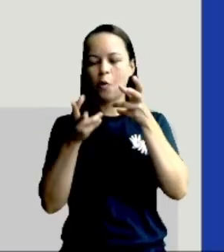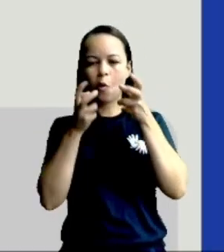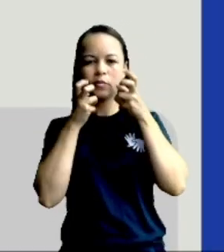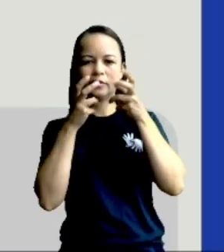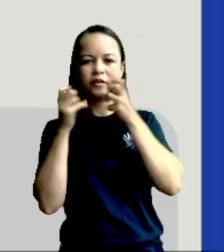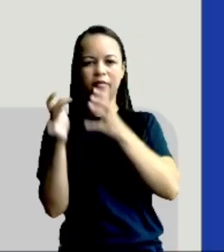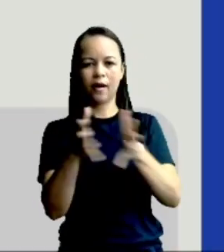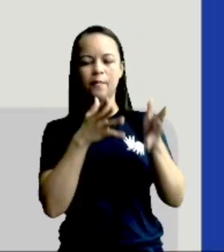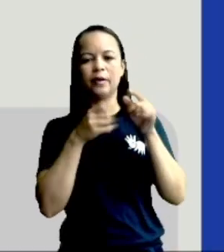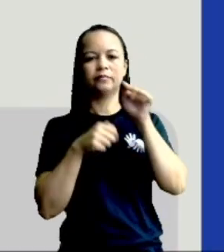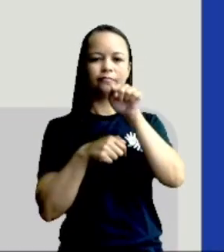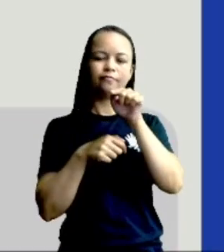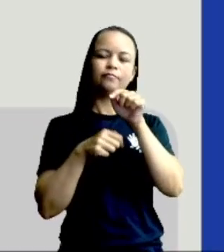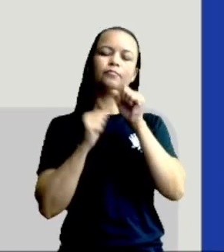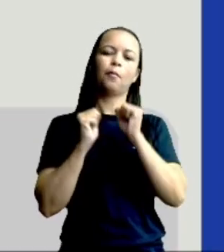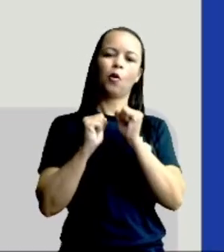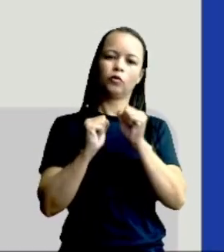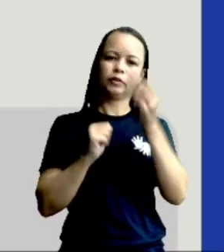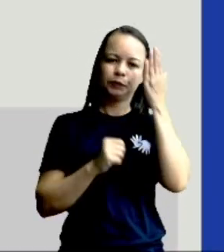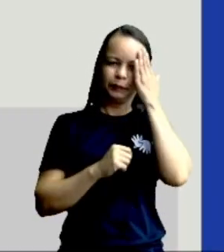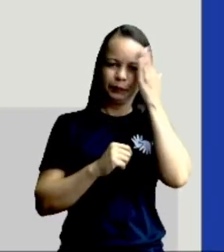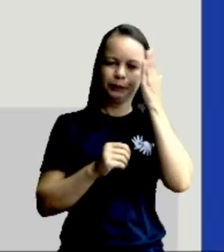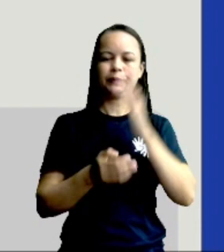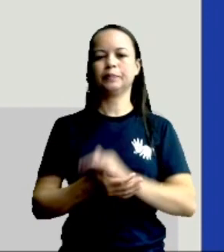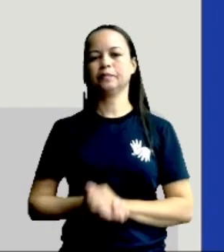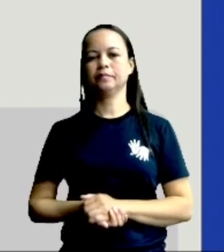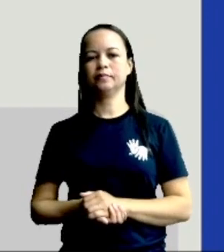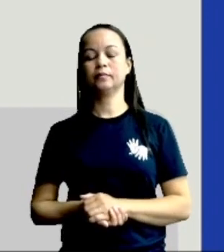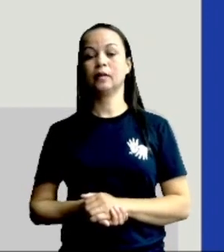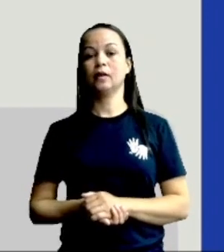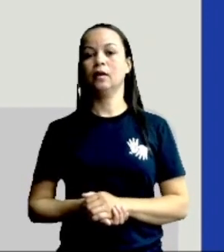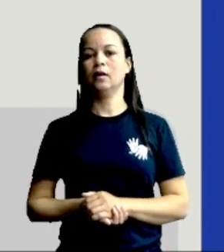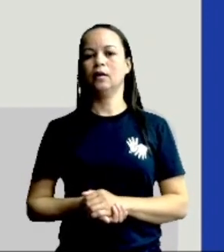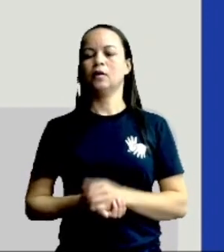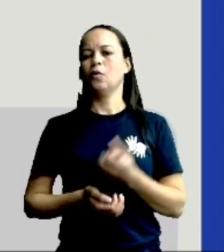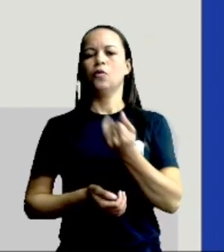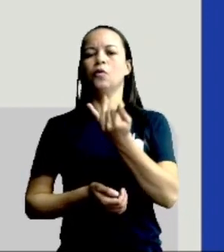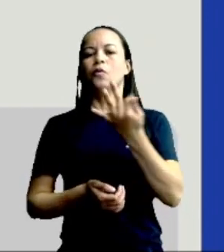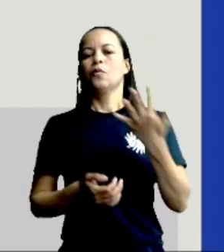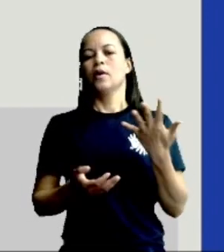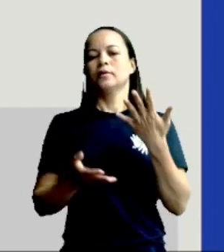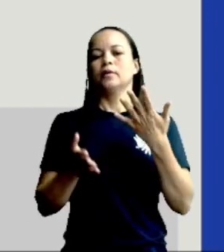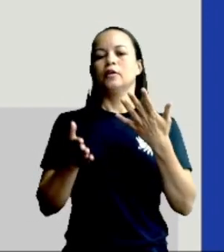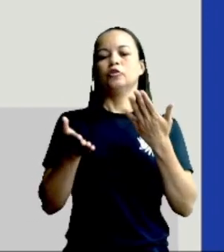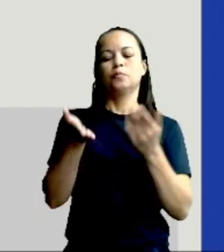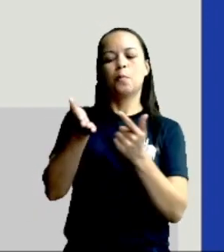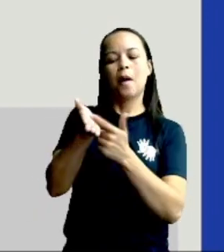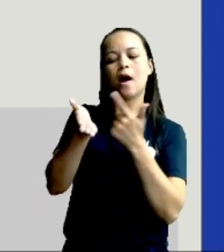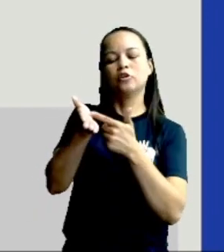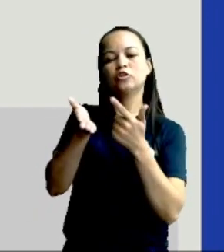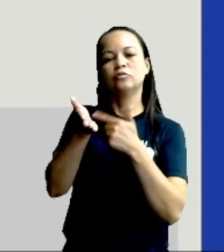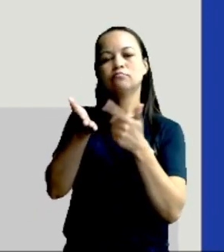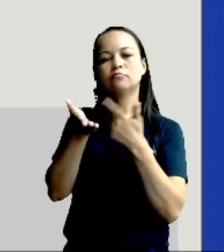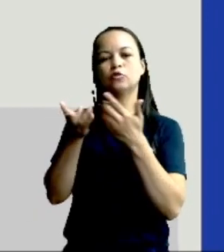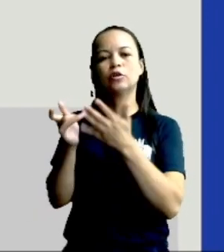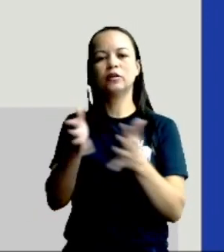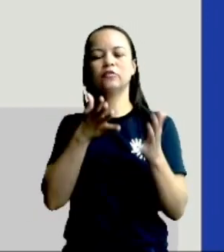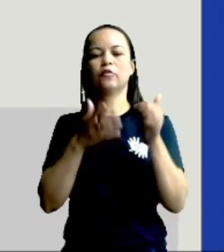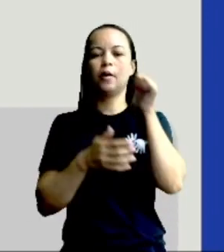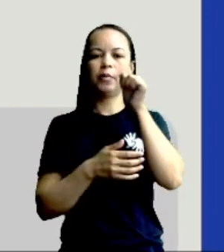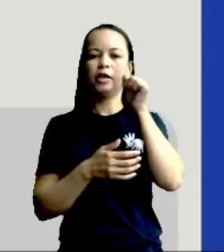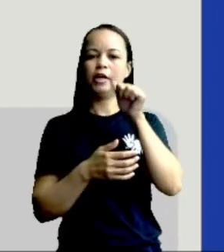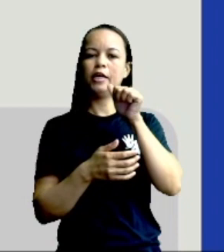direitinho para que vocês possam compreender. Ela perguntou lá quantas páginas Joana está lendo por dia,